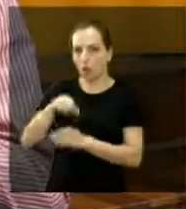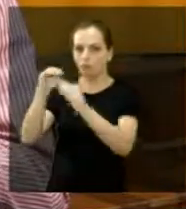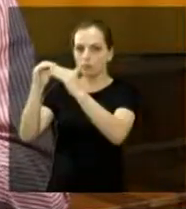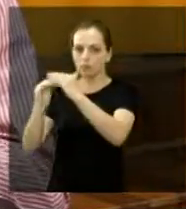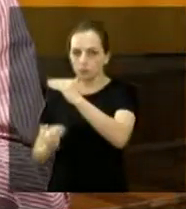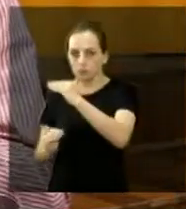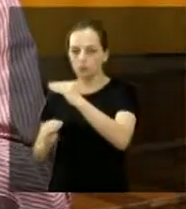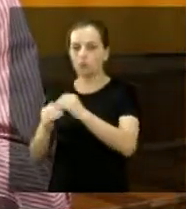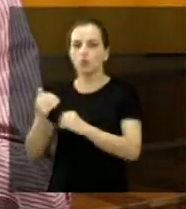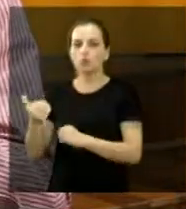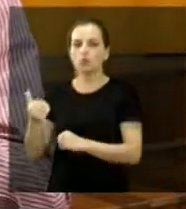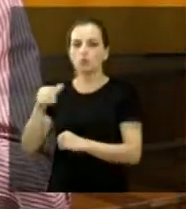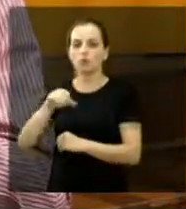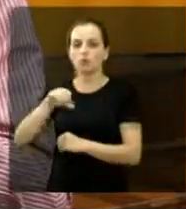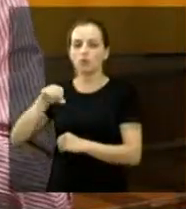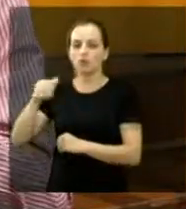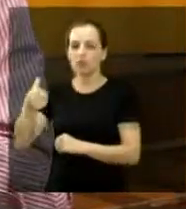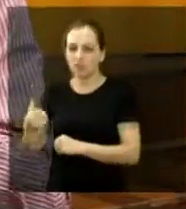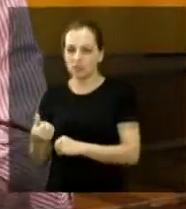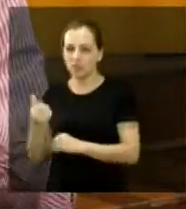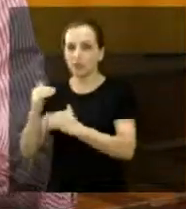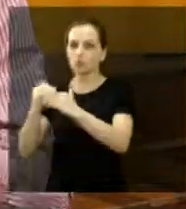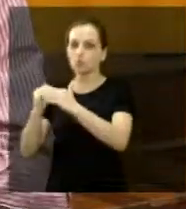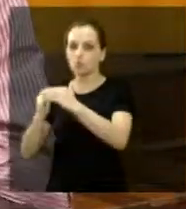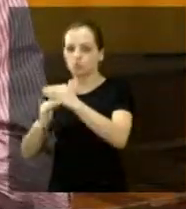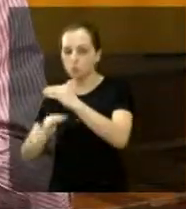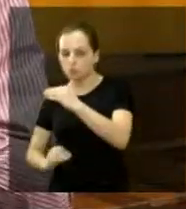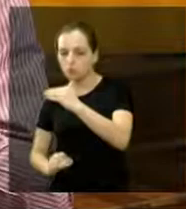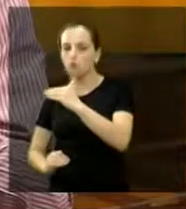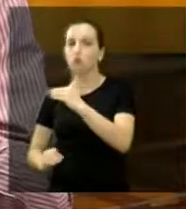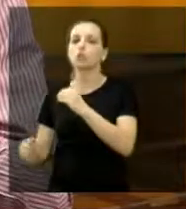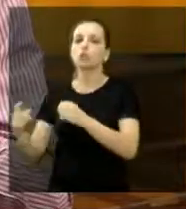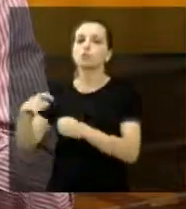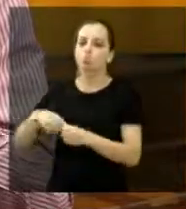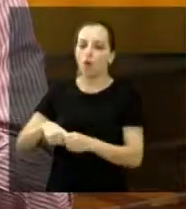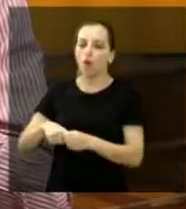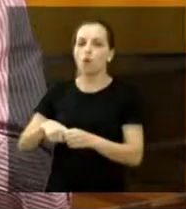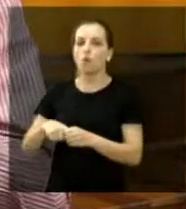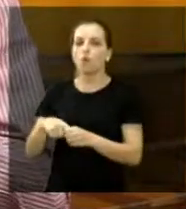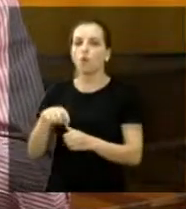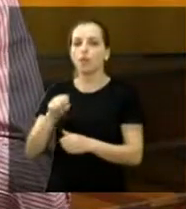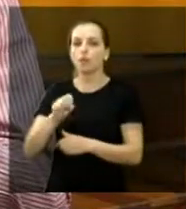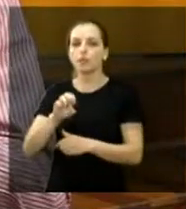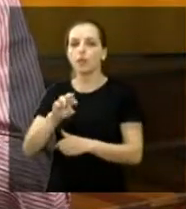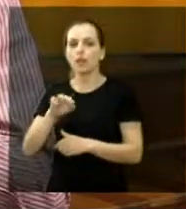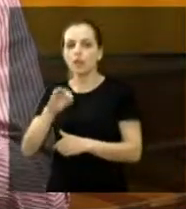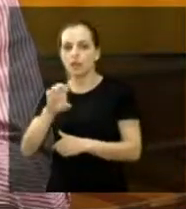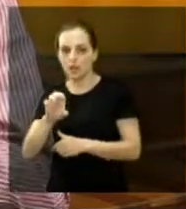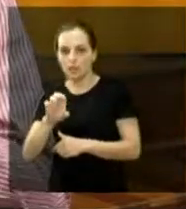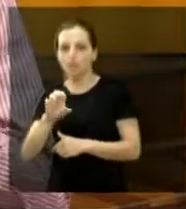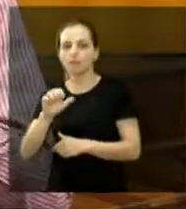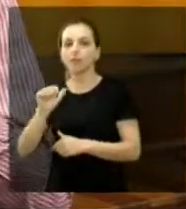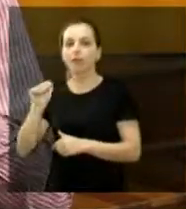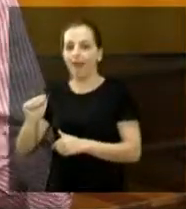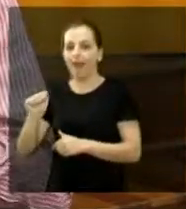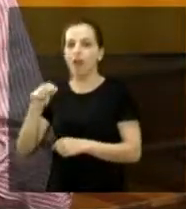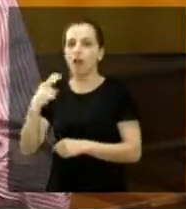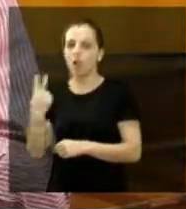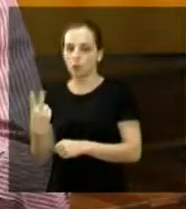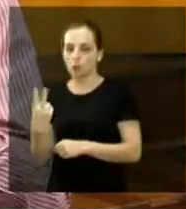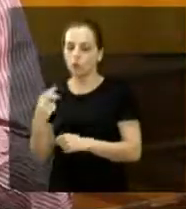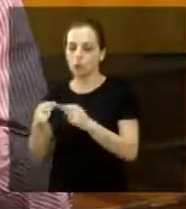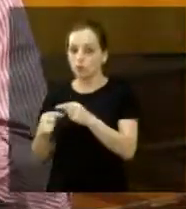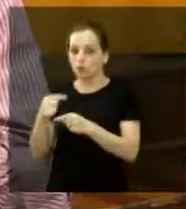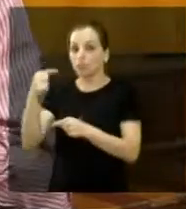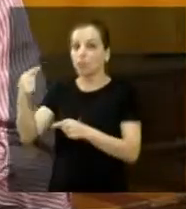em 1996, quando ela caiu de volta, né, para a Série A2 e depois